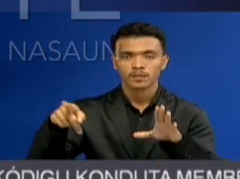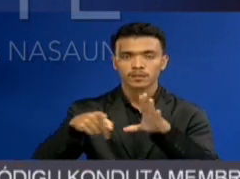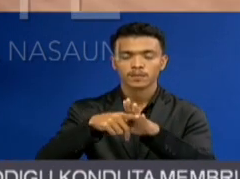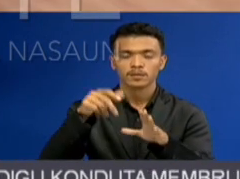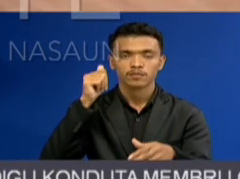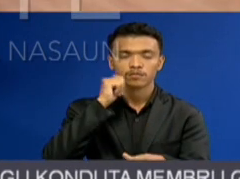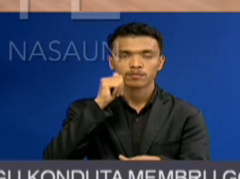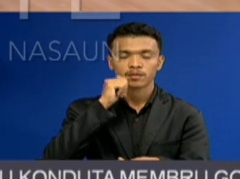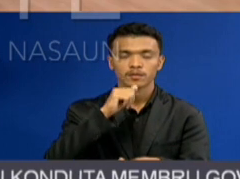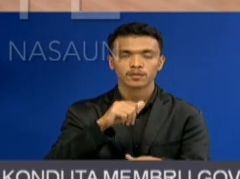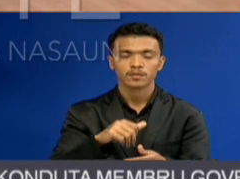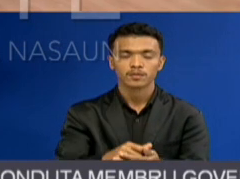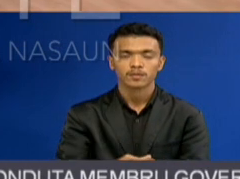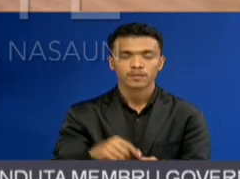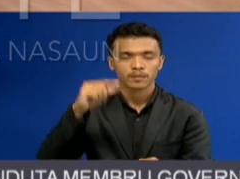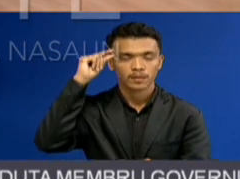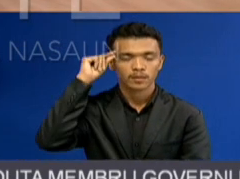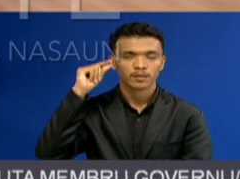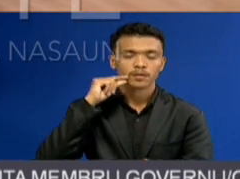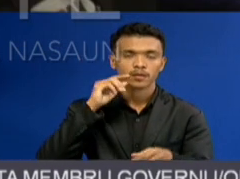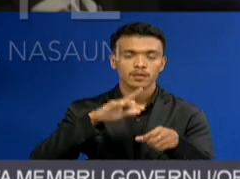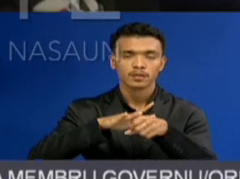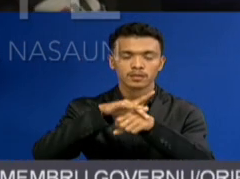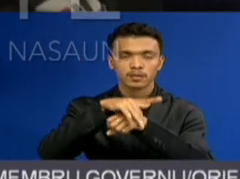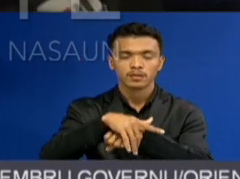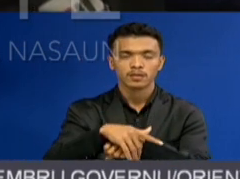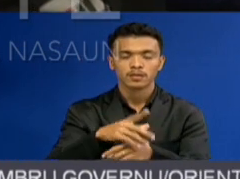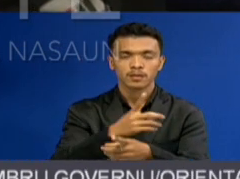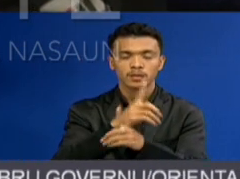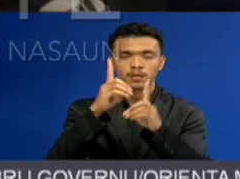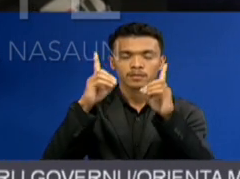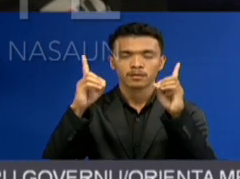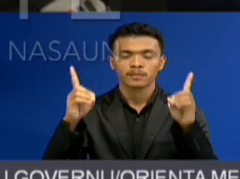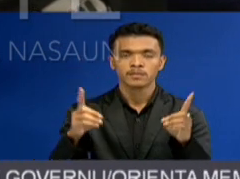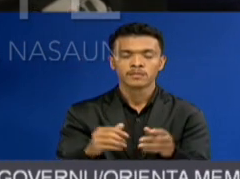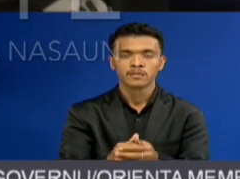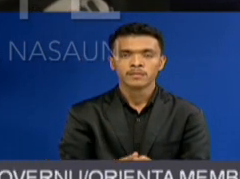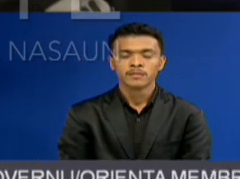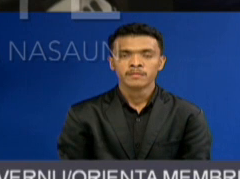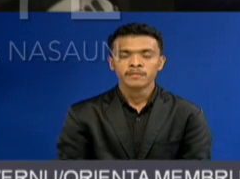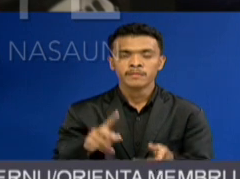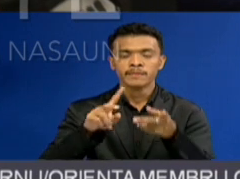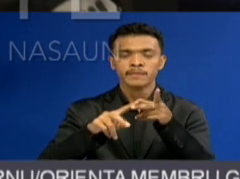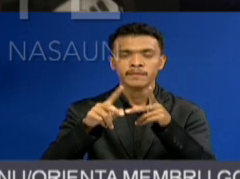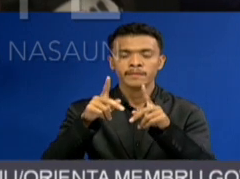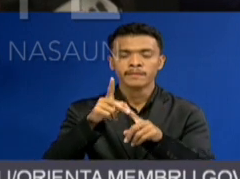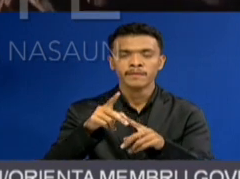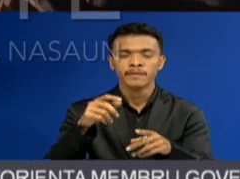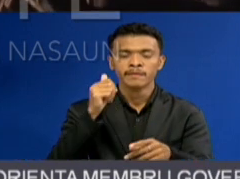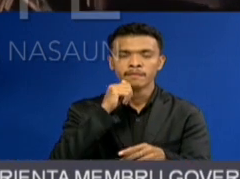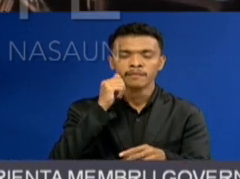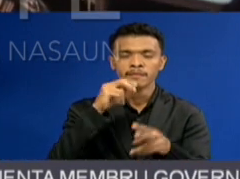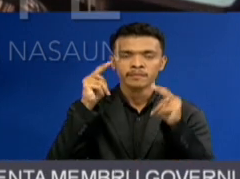feto prense ba ihe igualdade gênero ne kata ita demokrasia ne kata parceiro feto mane